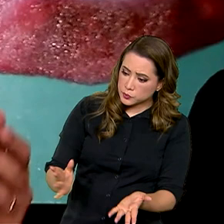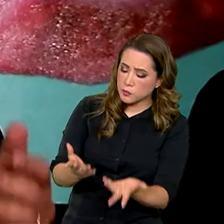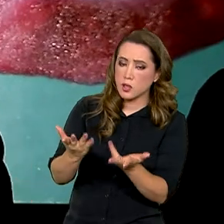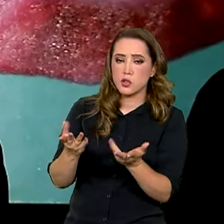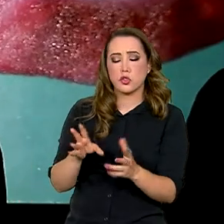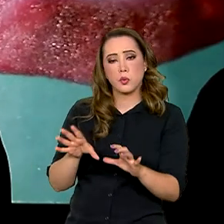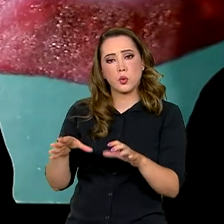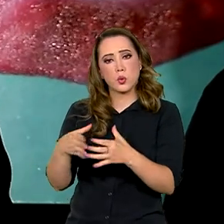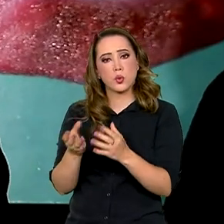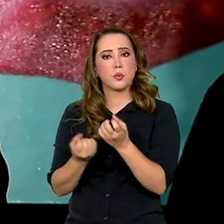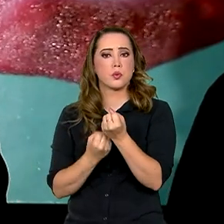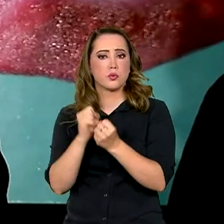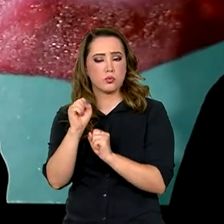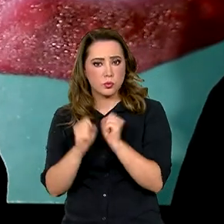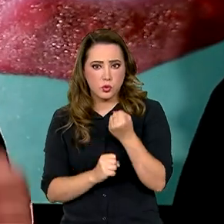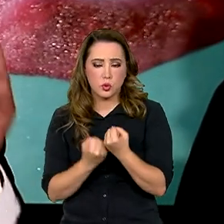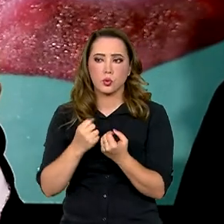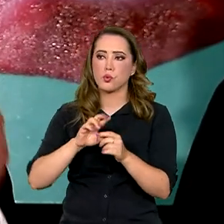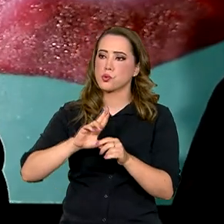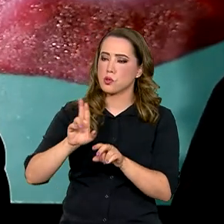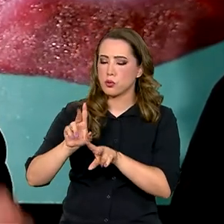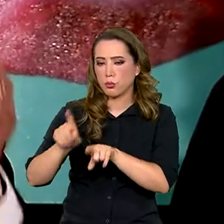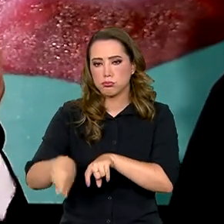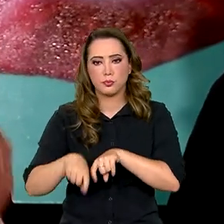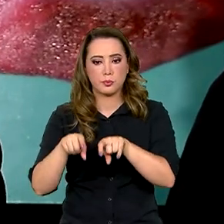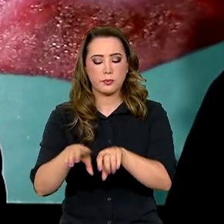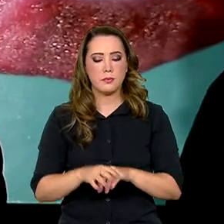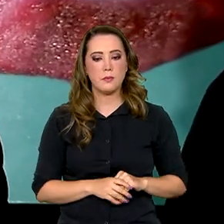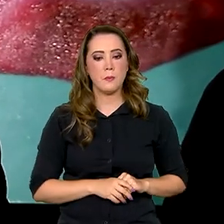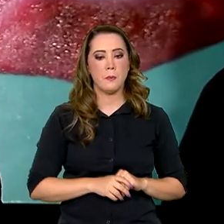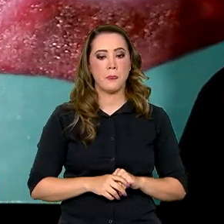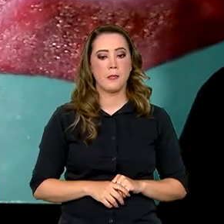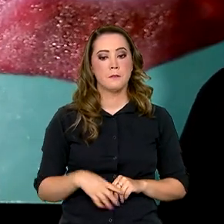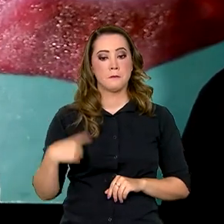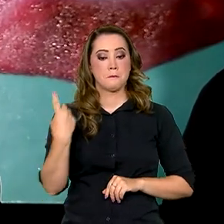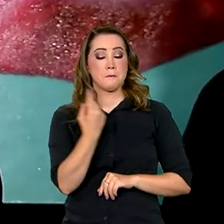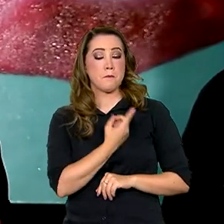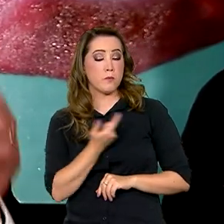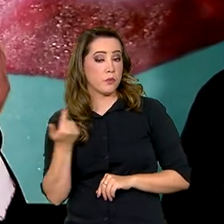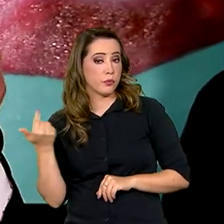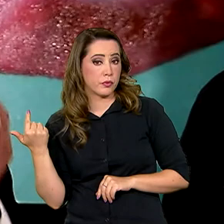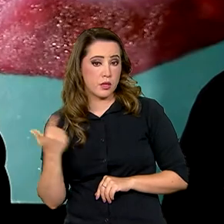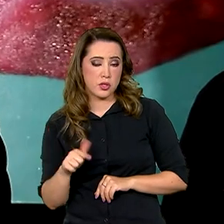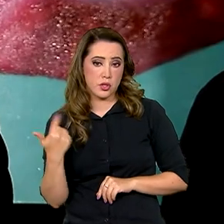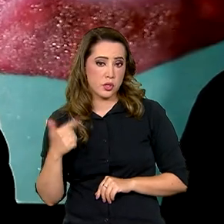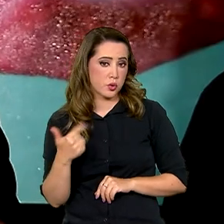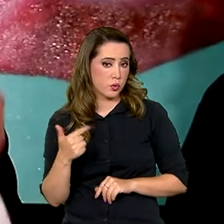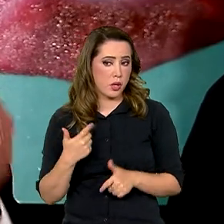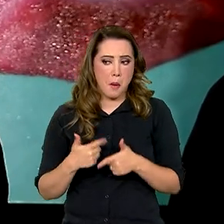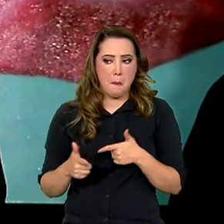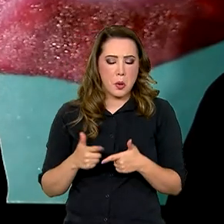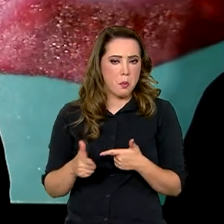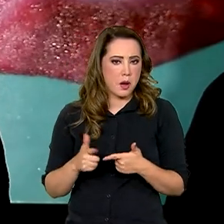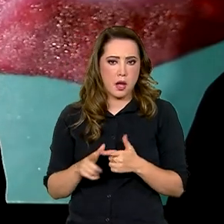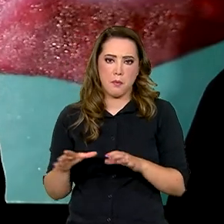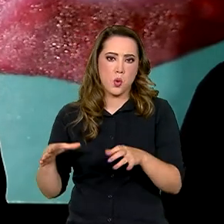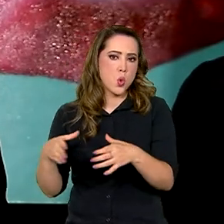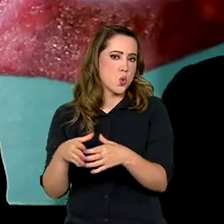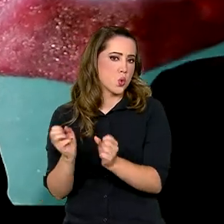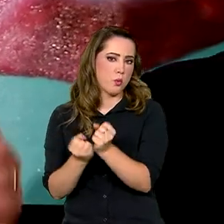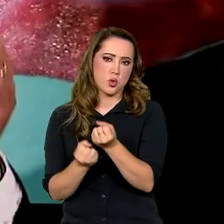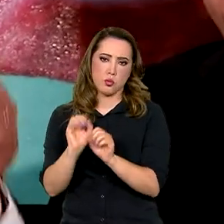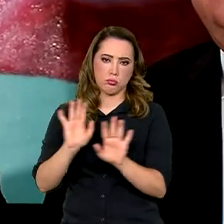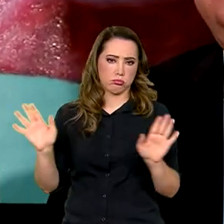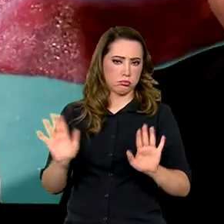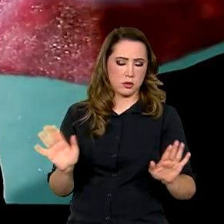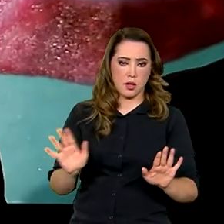publicamente para concluir é dizer que nós não temos sobre orientação do presidente preconceito com o setor produtivo